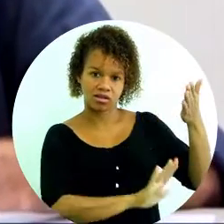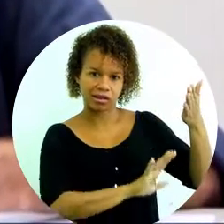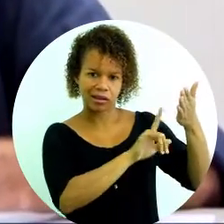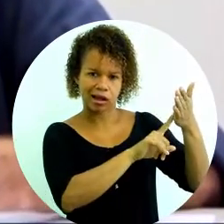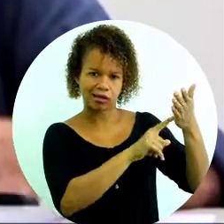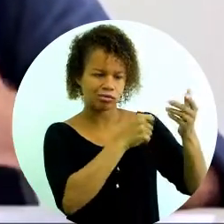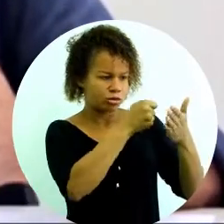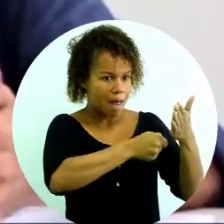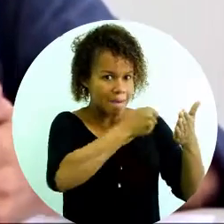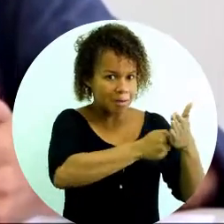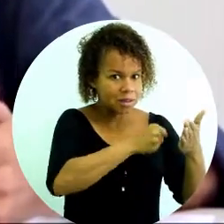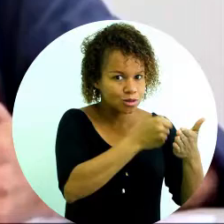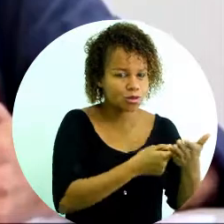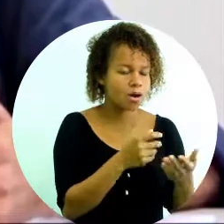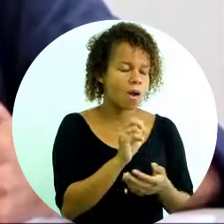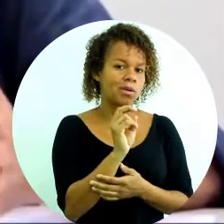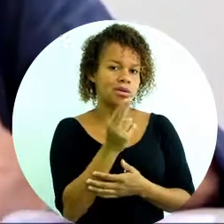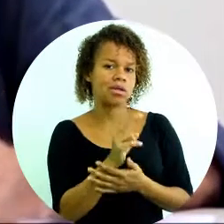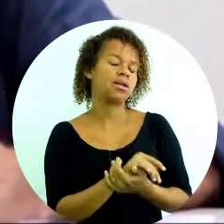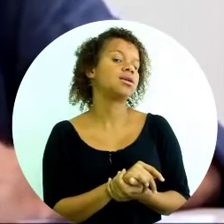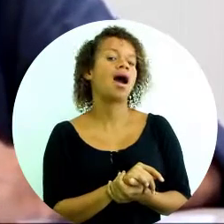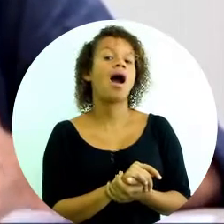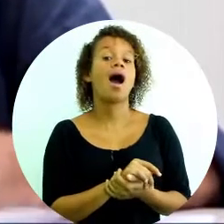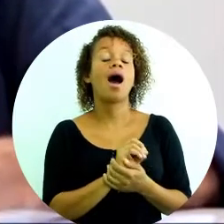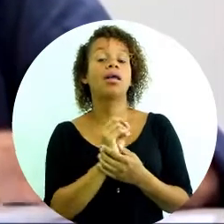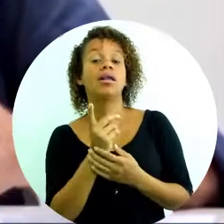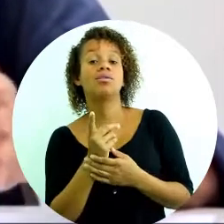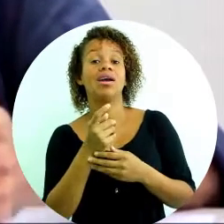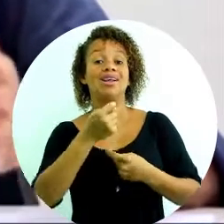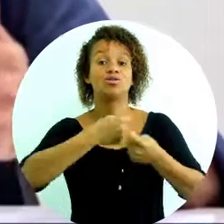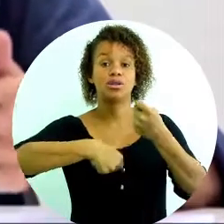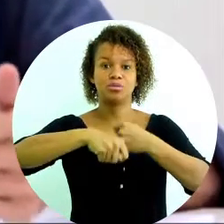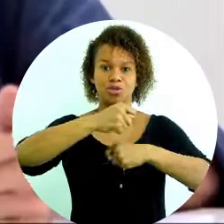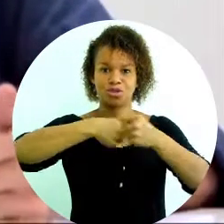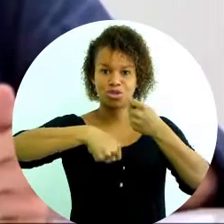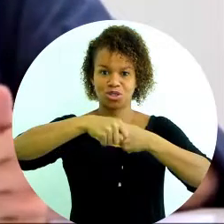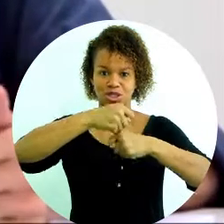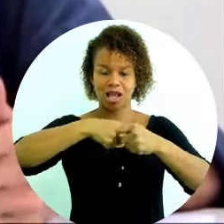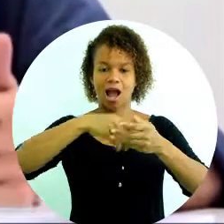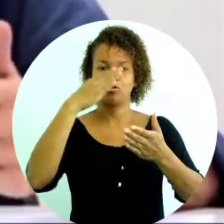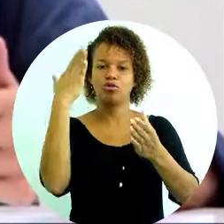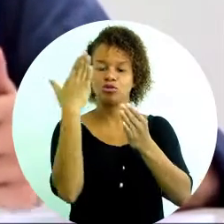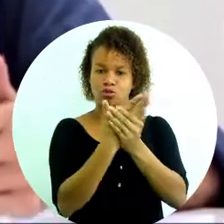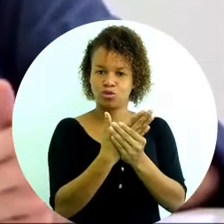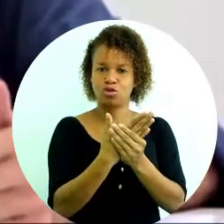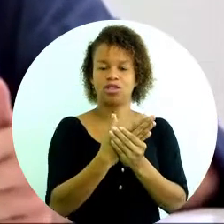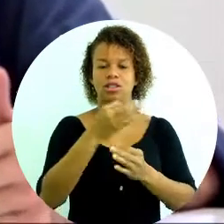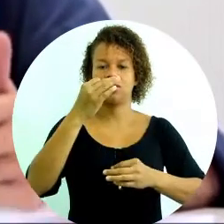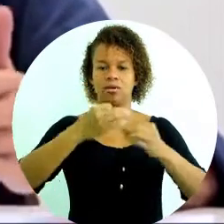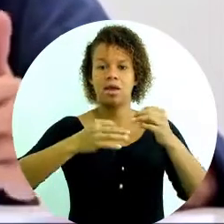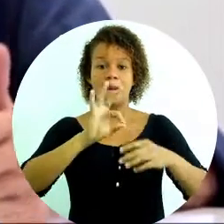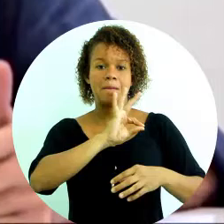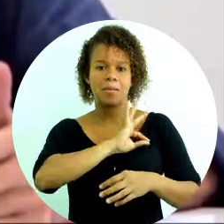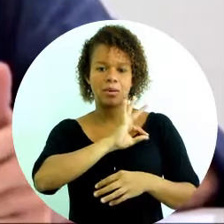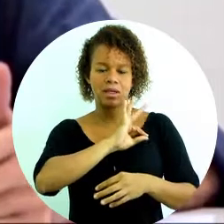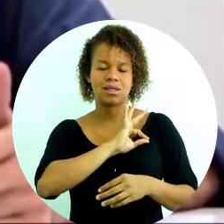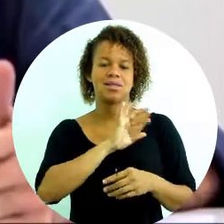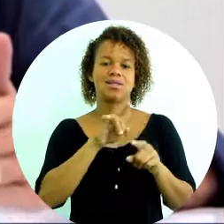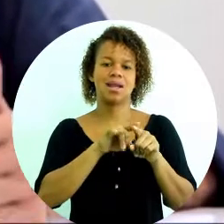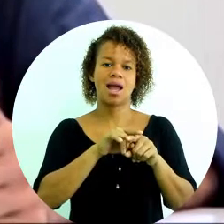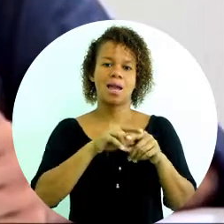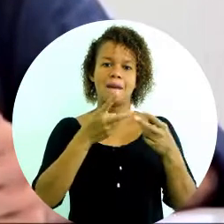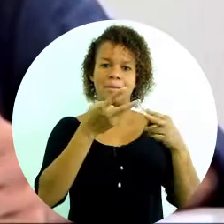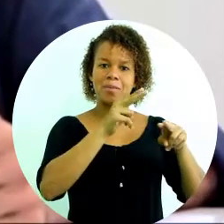sua atividade repressora, ou seja, através de sua administração, justiça,